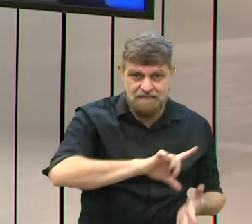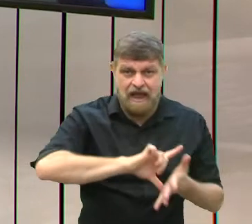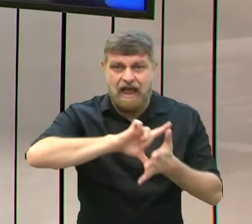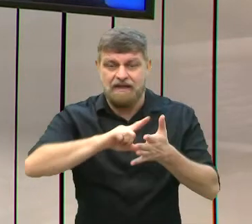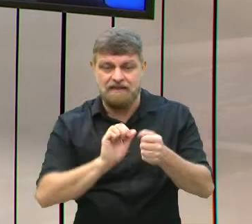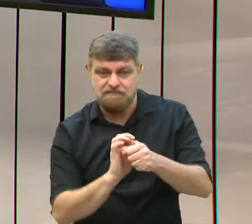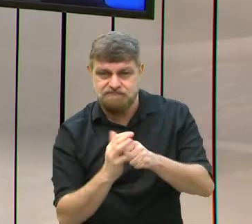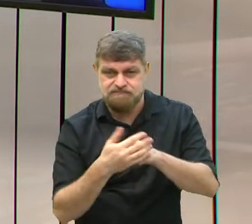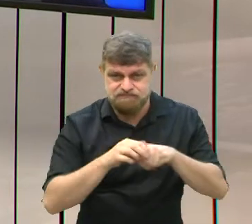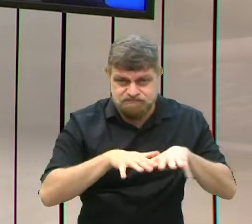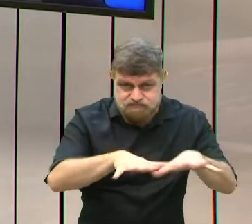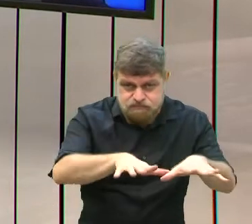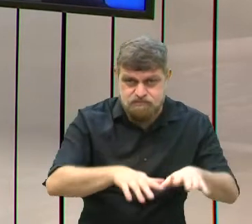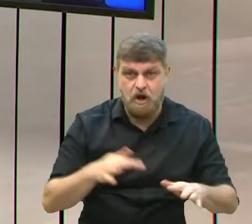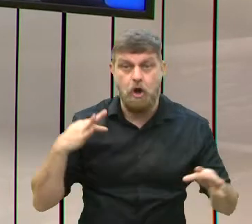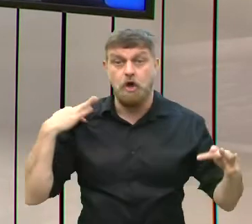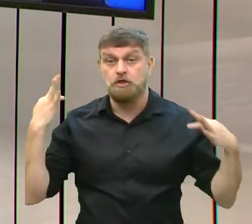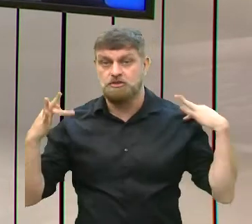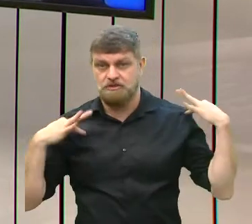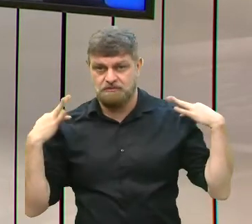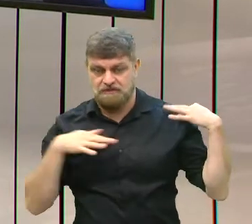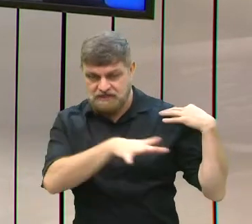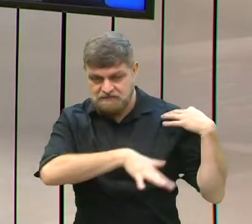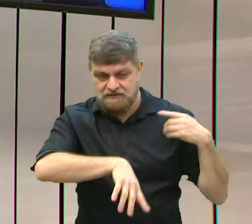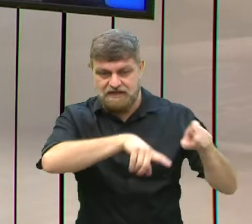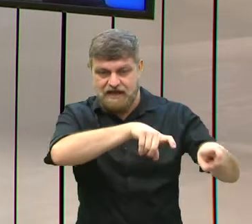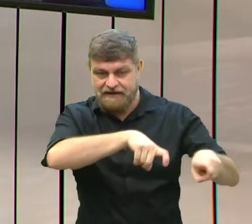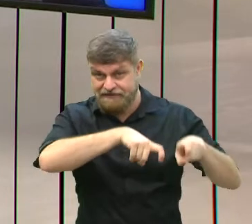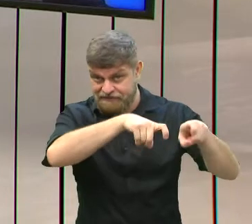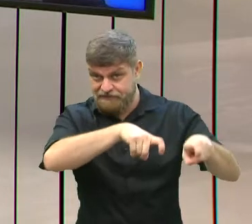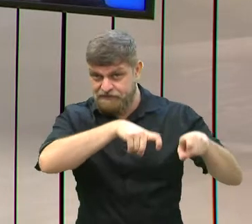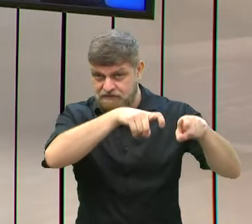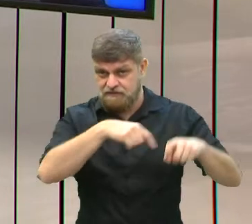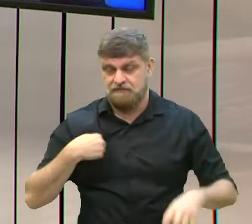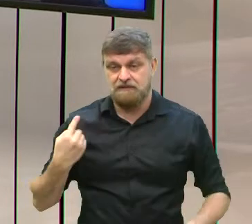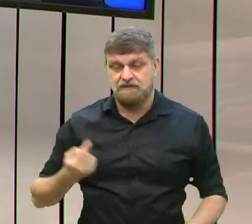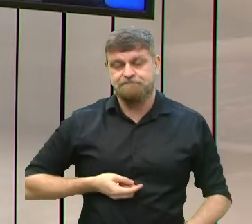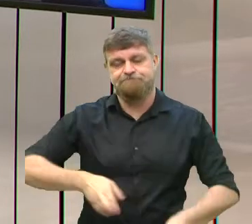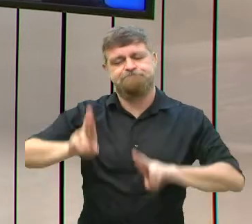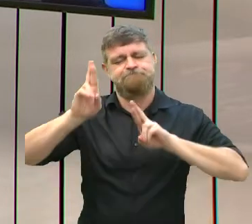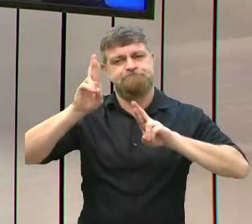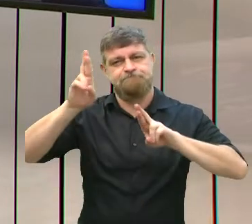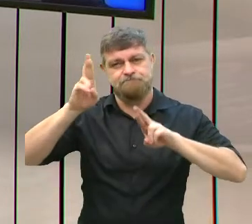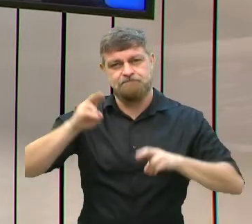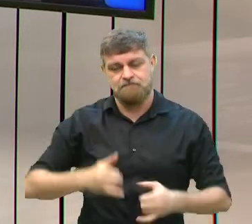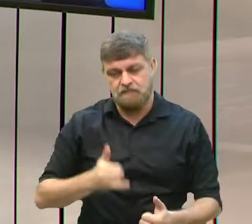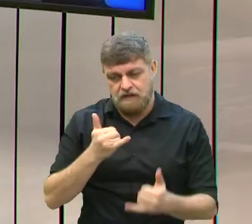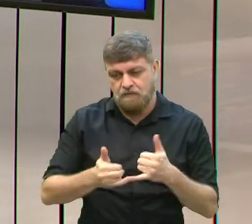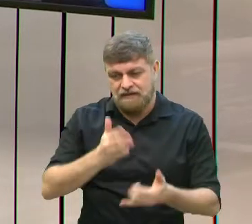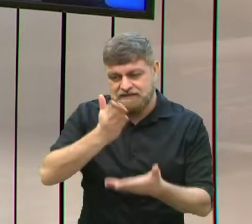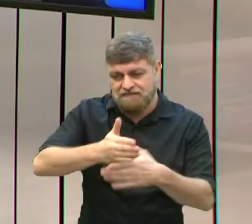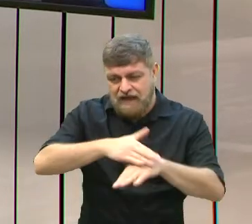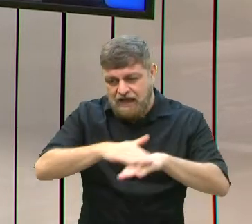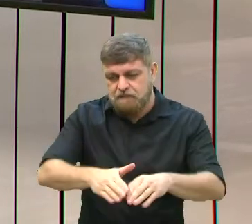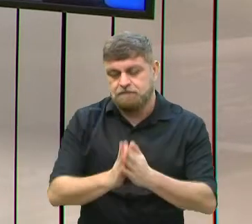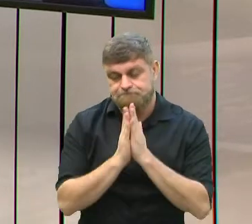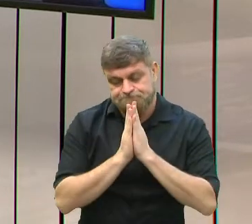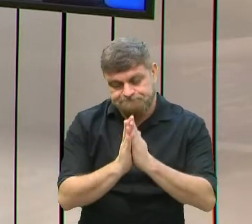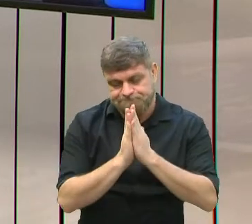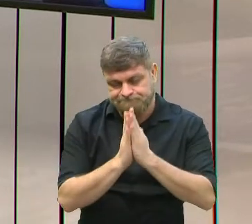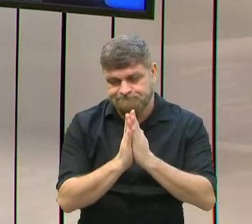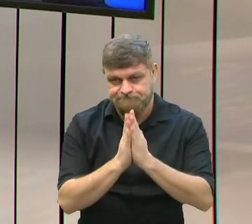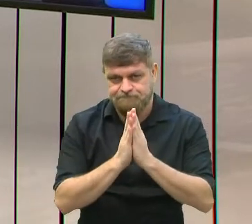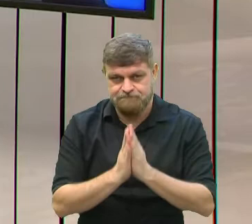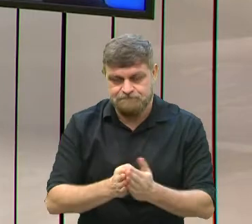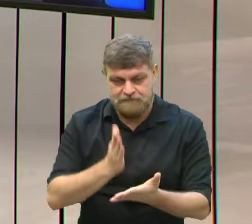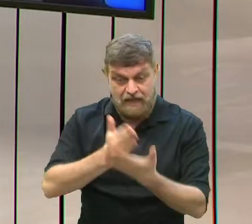de turismo e de ocupação de áreas rurais no pós-Covid, que a gente, se Deus quiser, está pertinho, né, Mariana? Amém, assim esperamos,